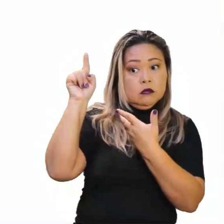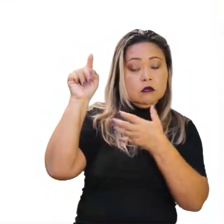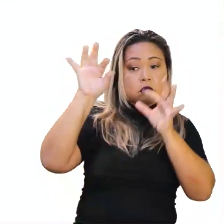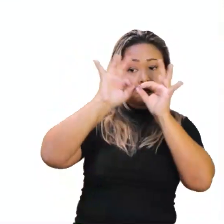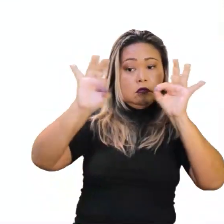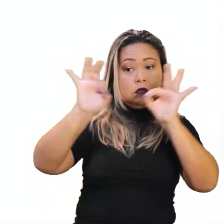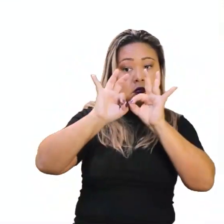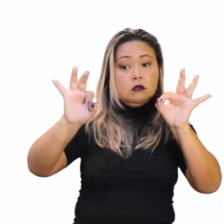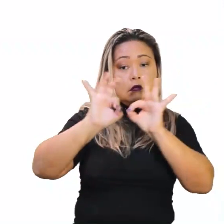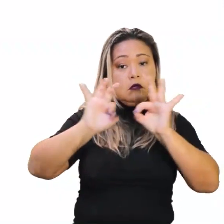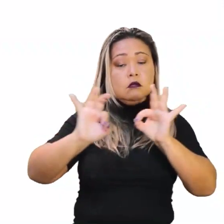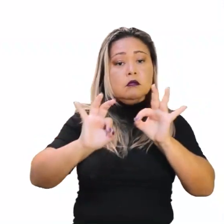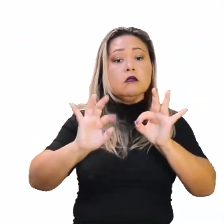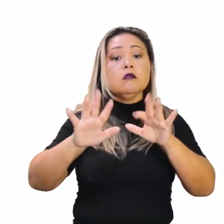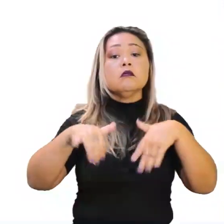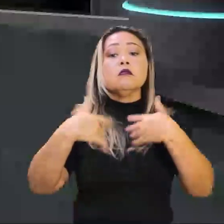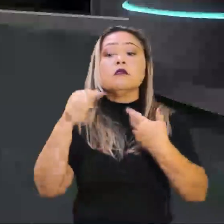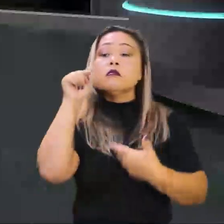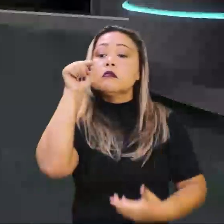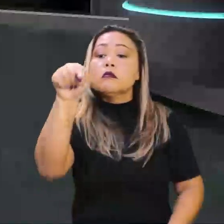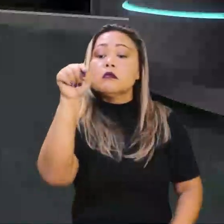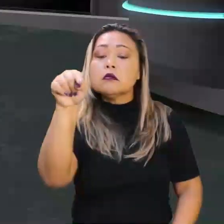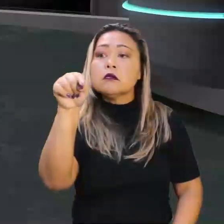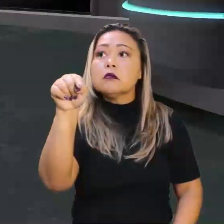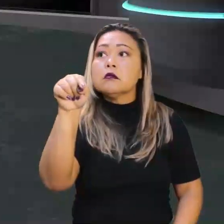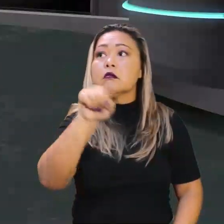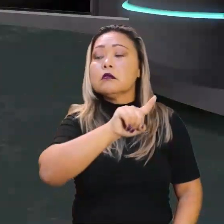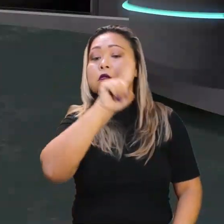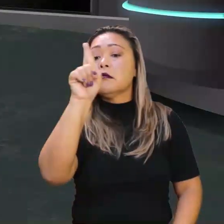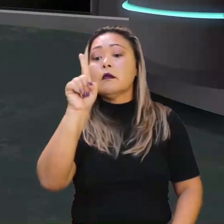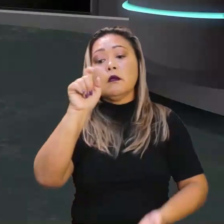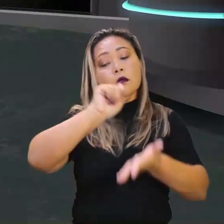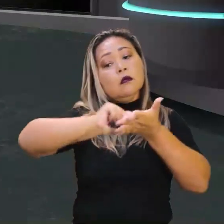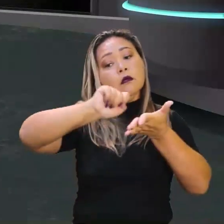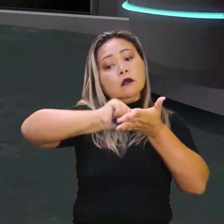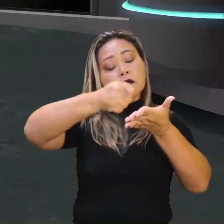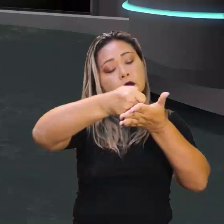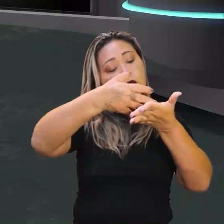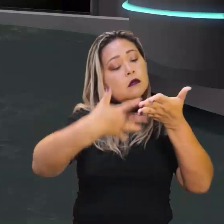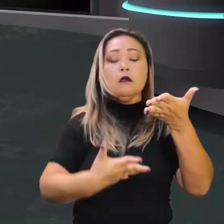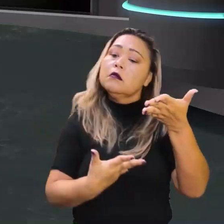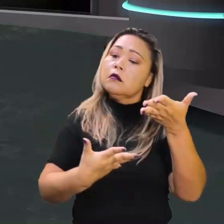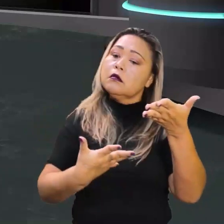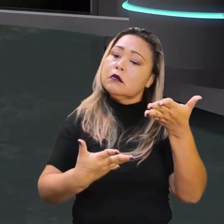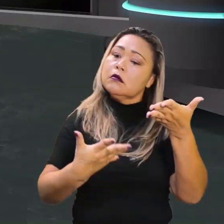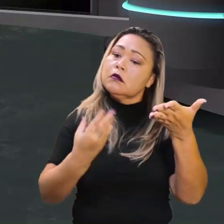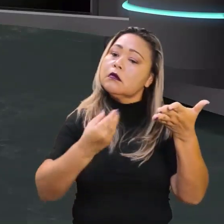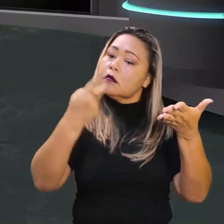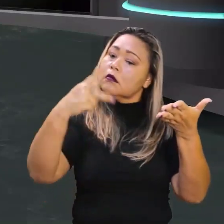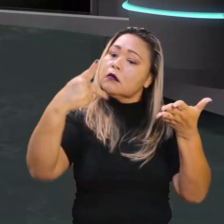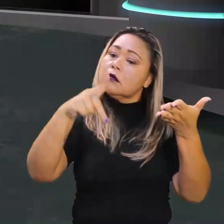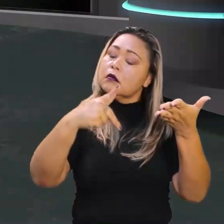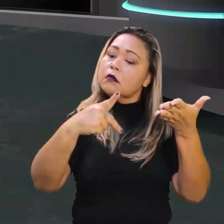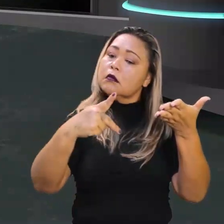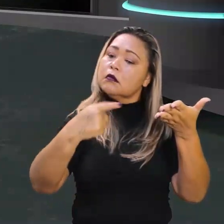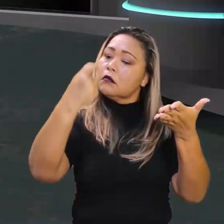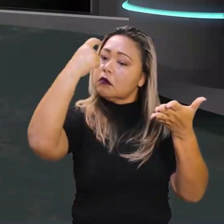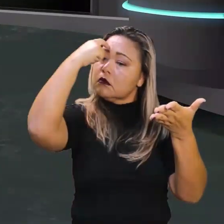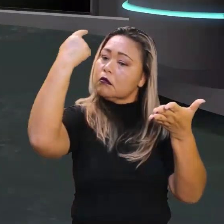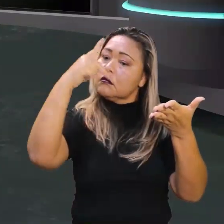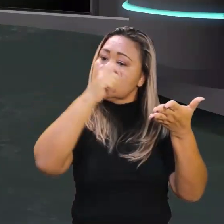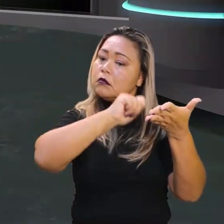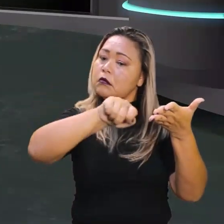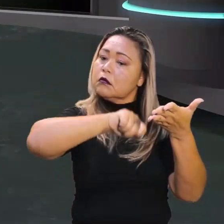nessa afirmação aí, você vai lá comentar, vai dar a sua versão, o seu